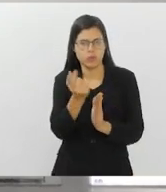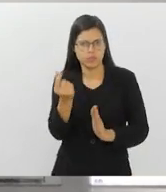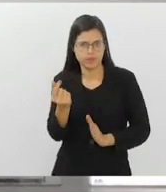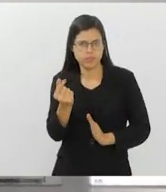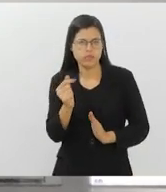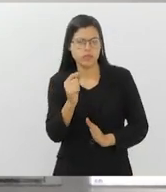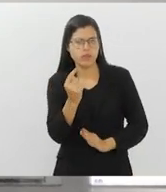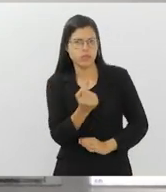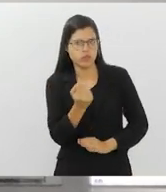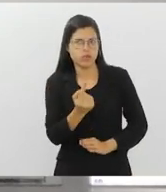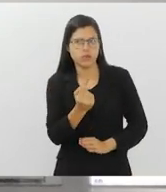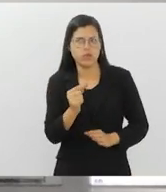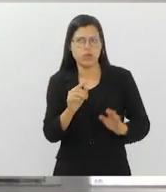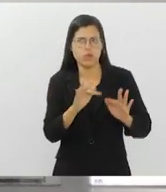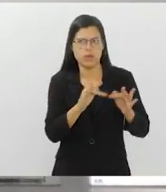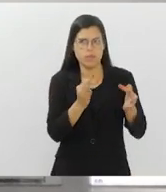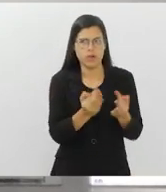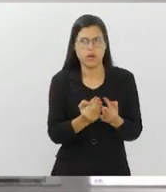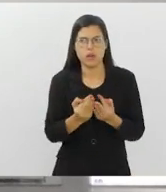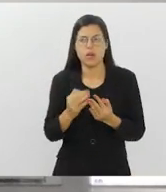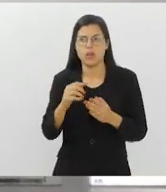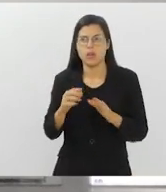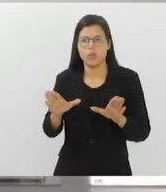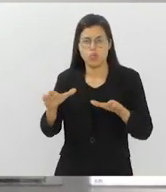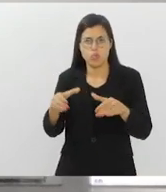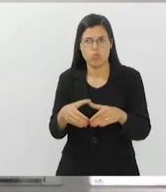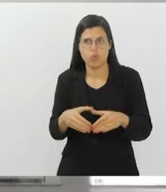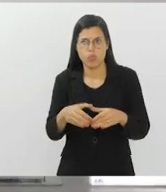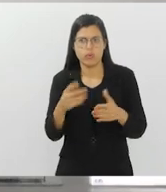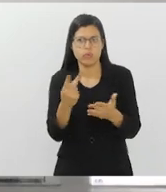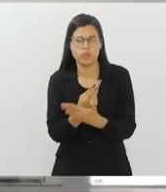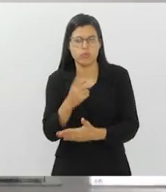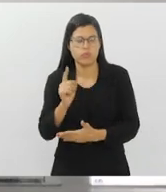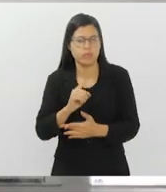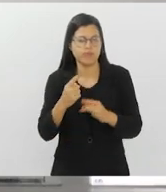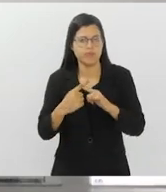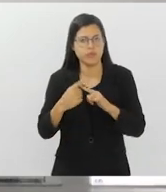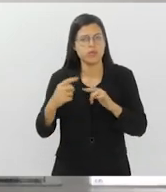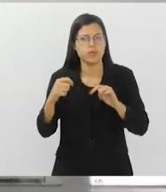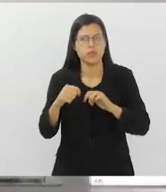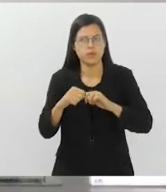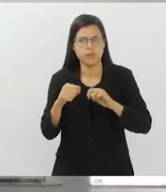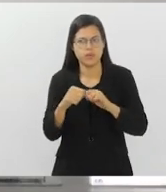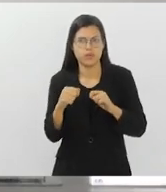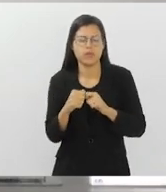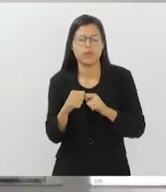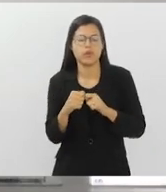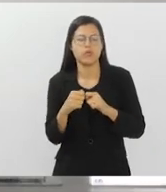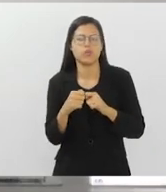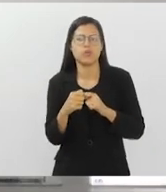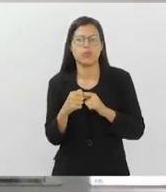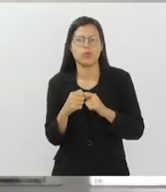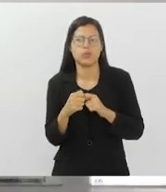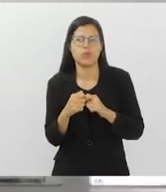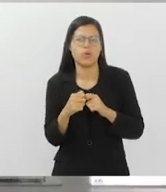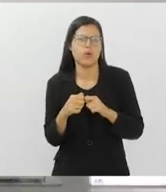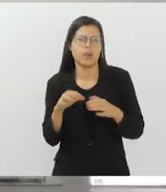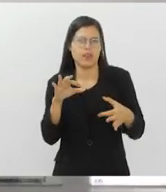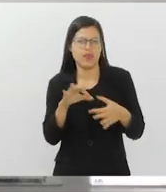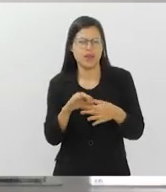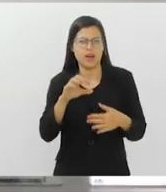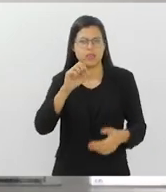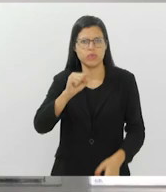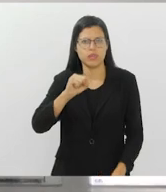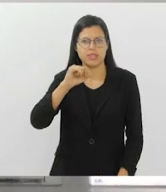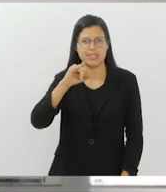familiares. Já para os coletivos por adesão, isso não aconteceu, pois são feitos de acordo com a sinistralidade.